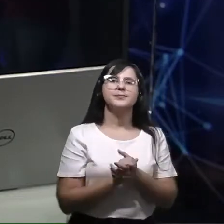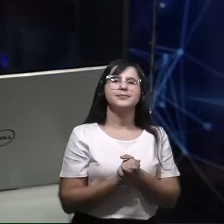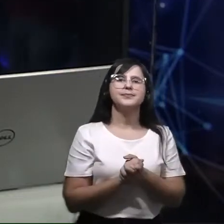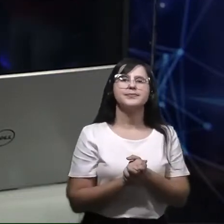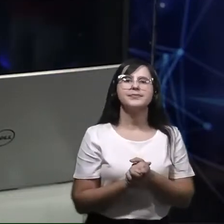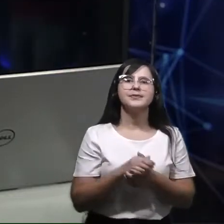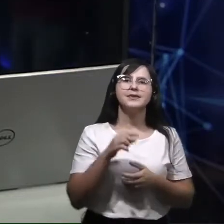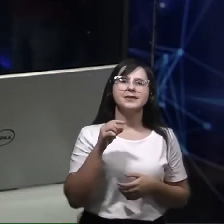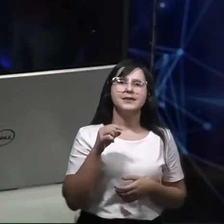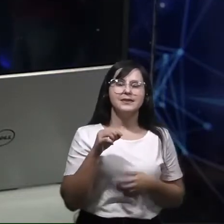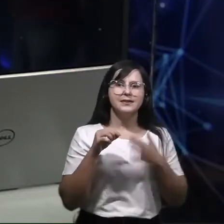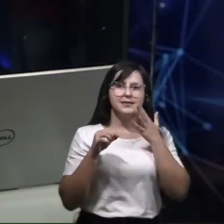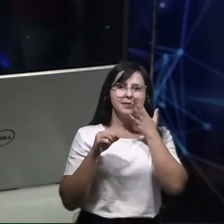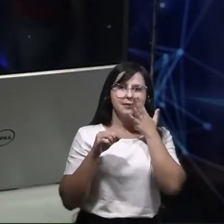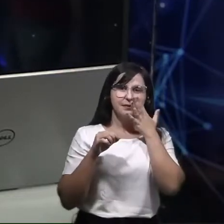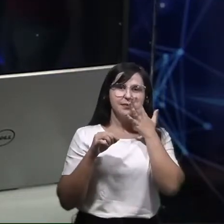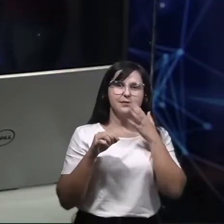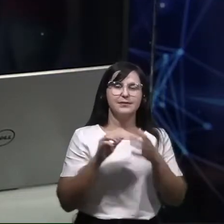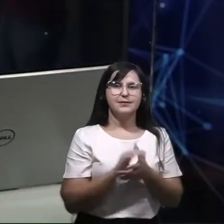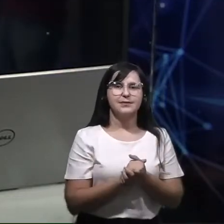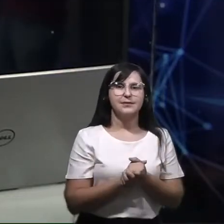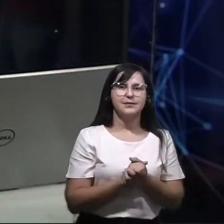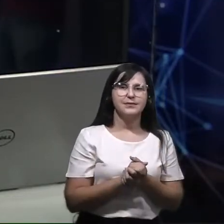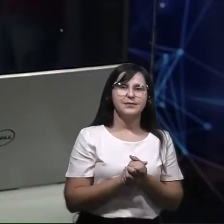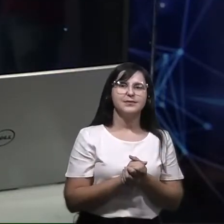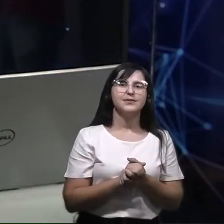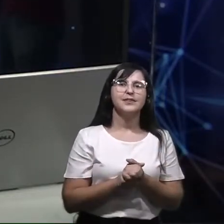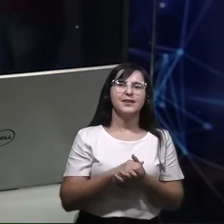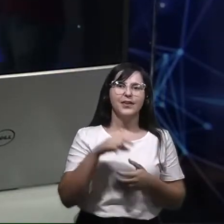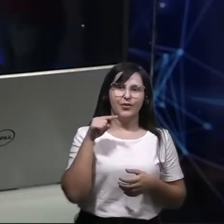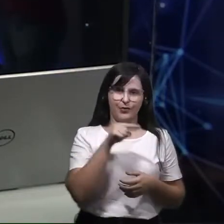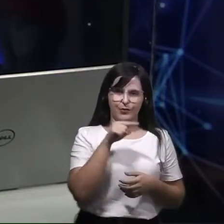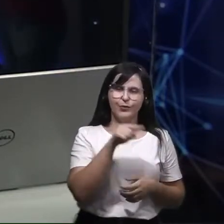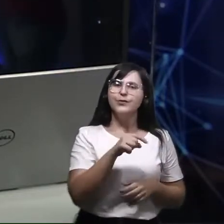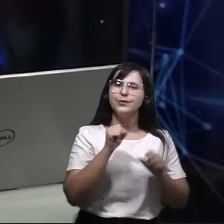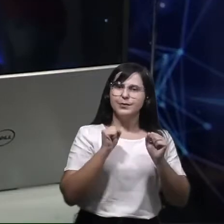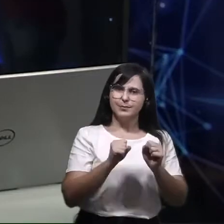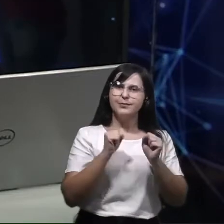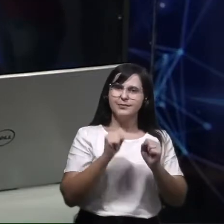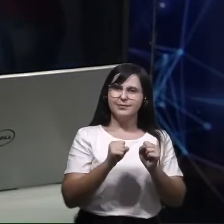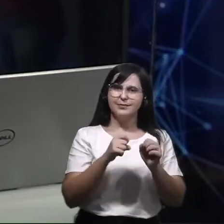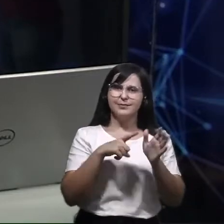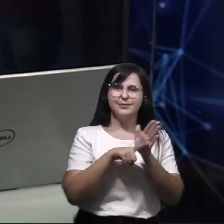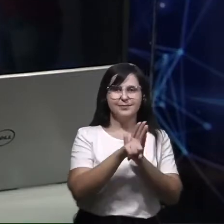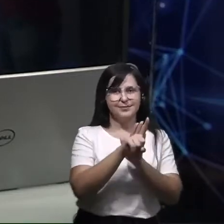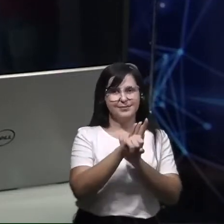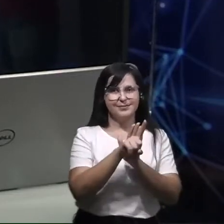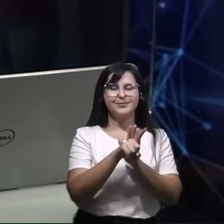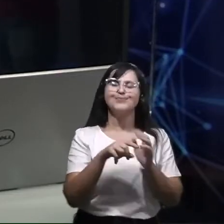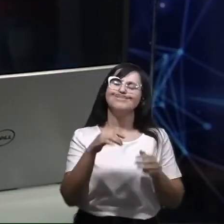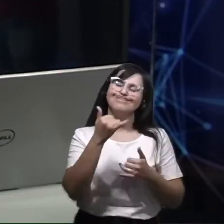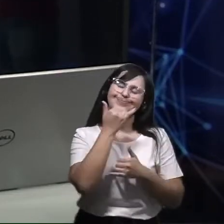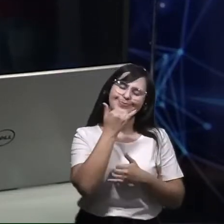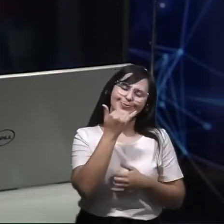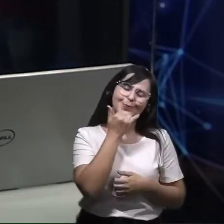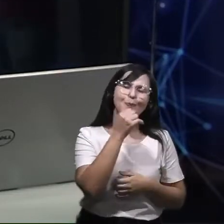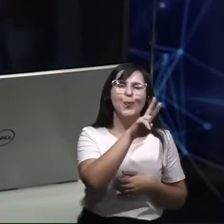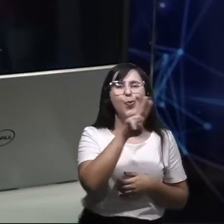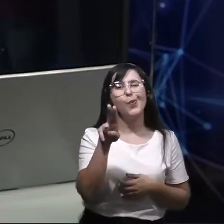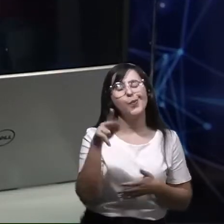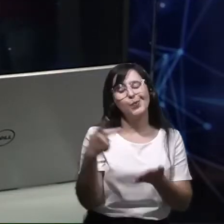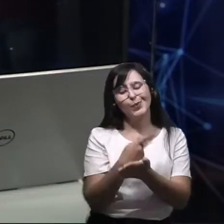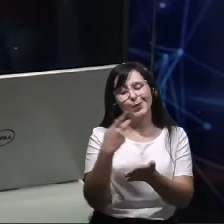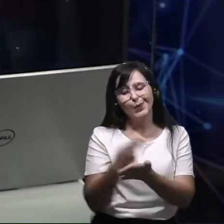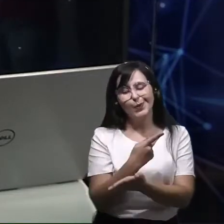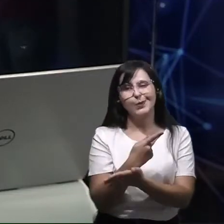Maciel do Nascimento, desculpa, Maciel. Desculpa. Maciel do Nascimento. E o nome está aqui na minha frente, viu? Maciel do Nascimento. Então,